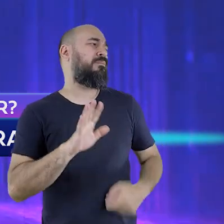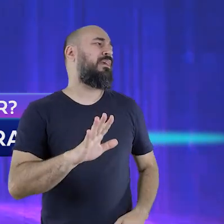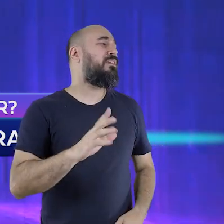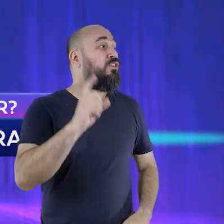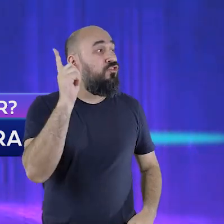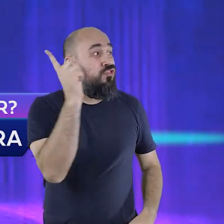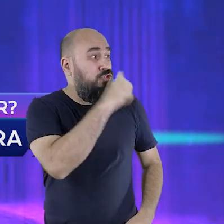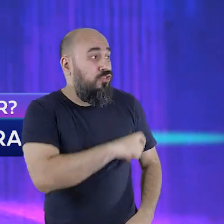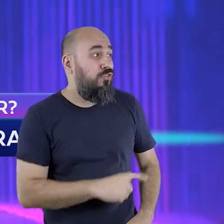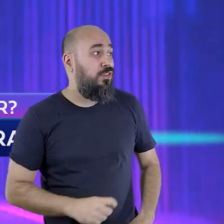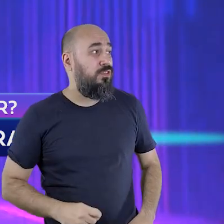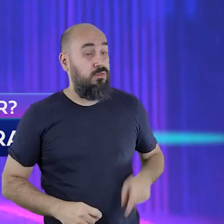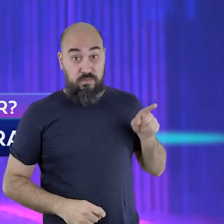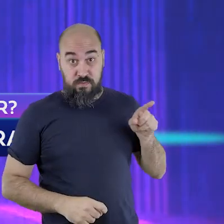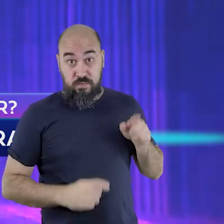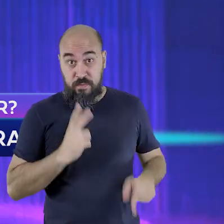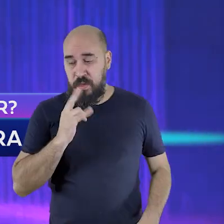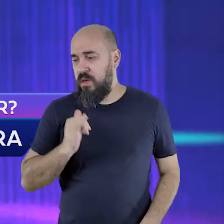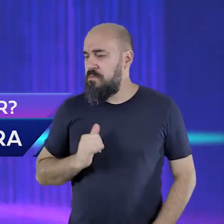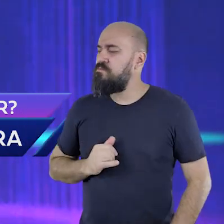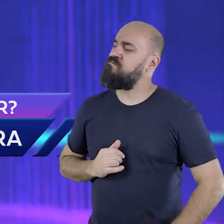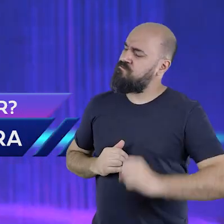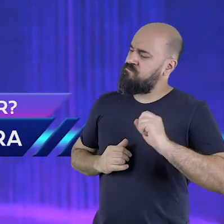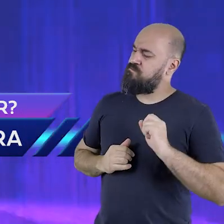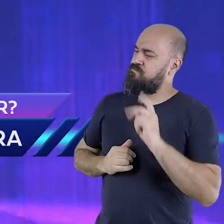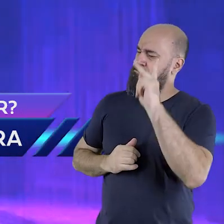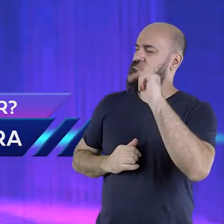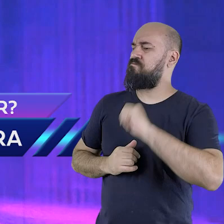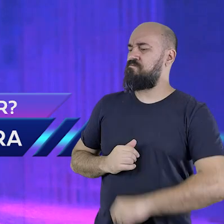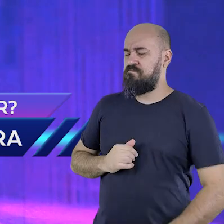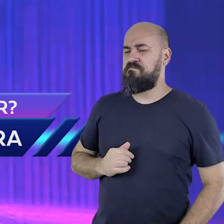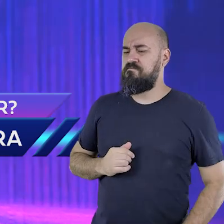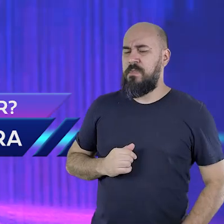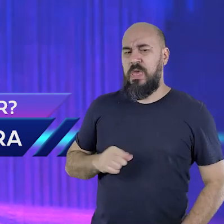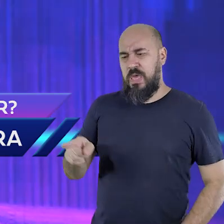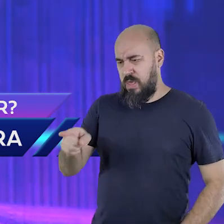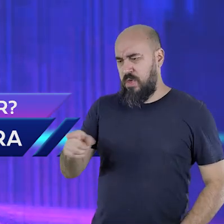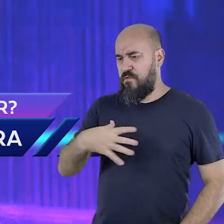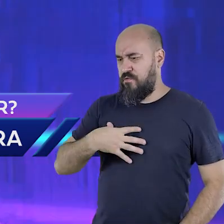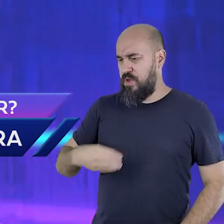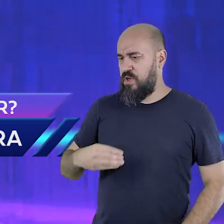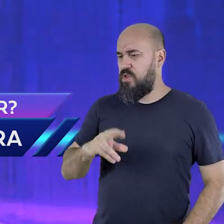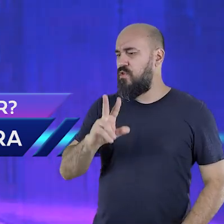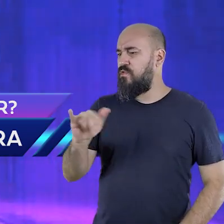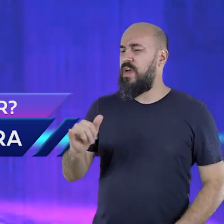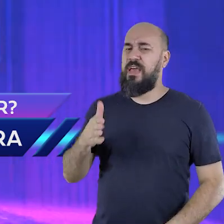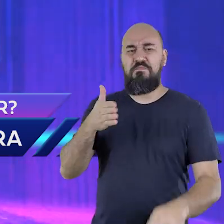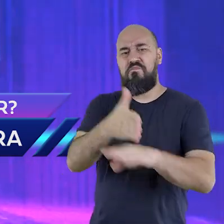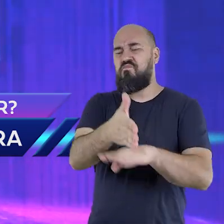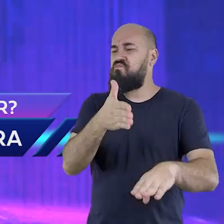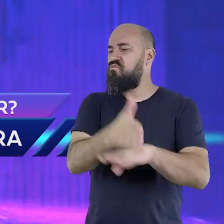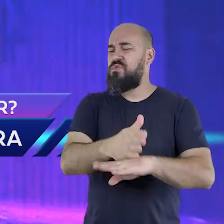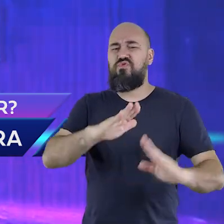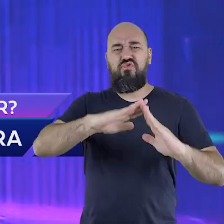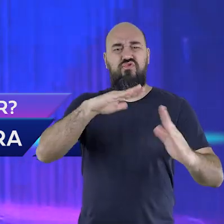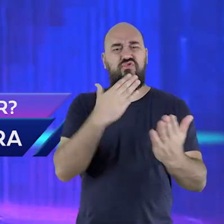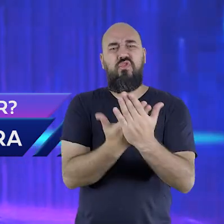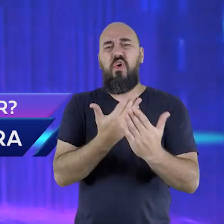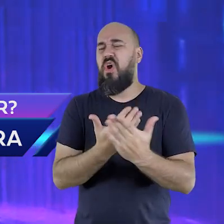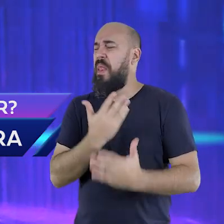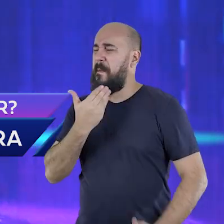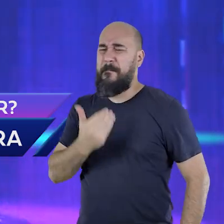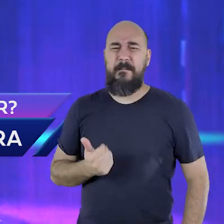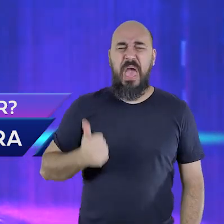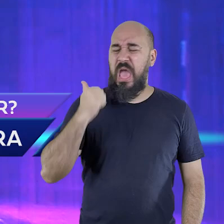muito difícil." O pai de Winston estendeu a mão em direção ao jardineiro e disse: "O seu filho frequentará a melhor escola